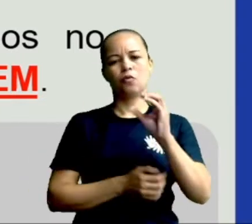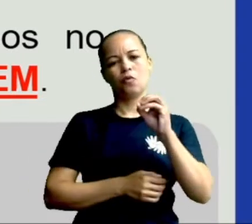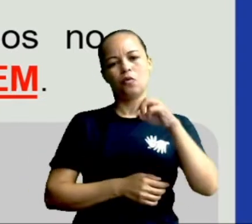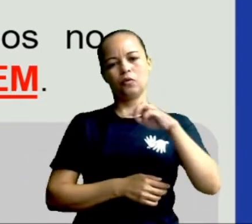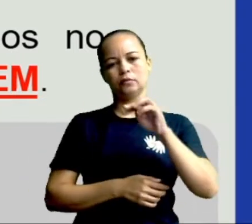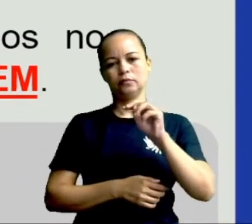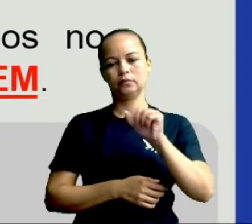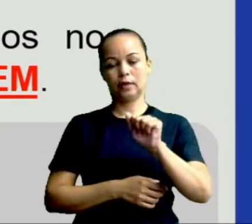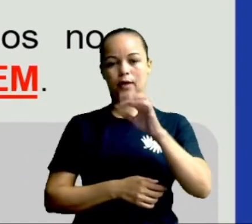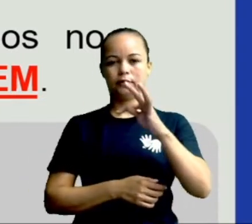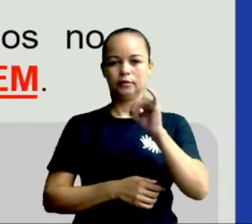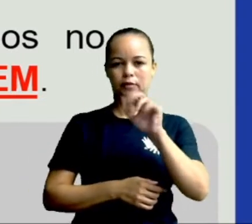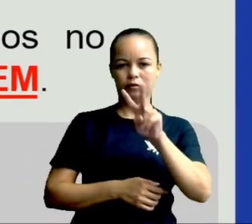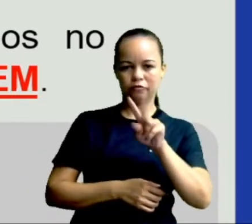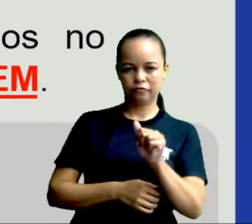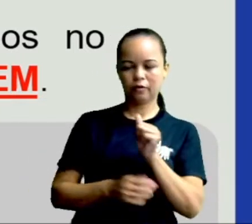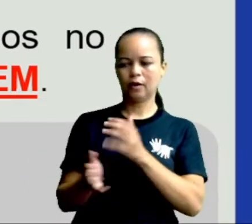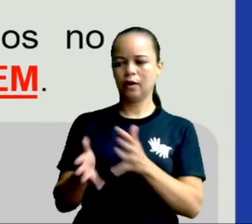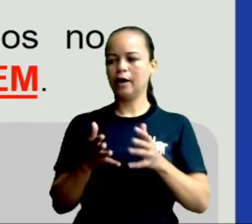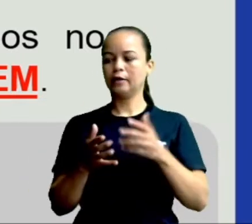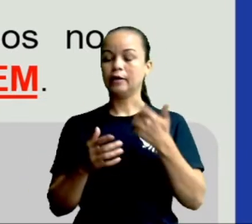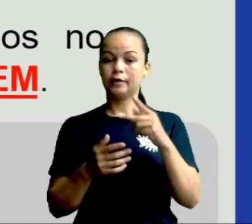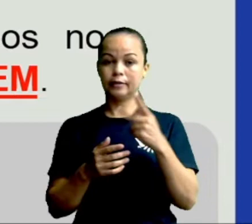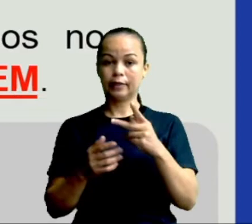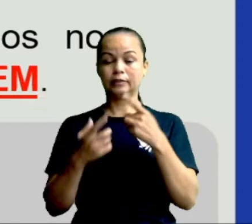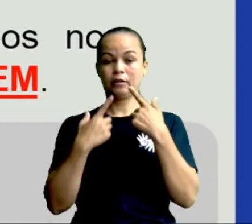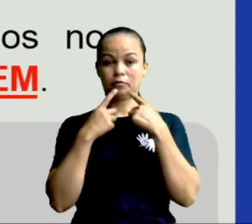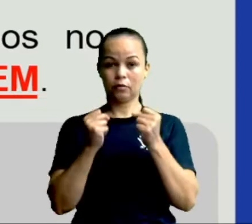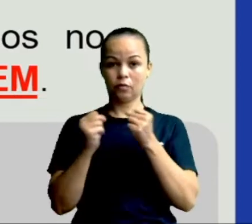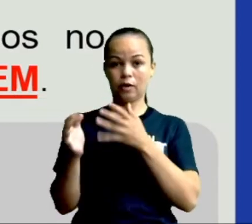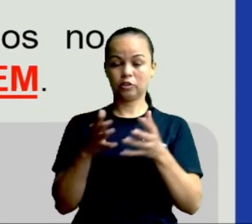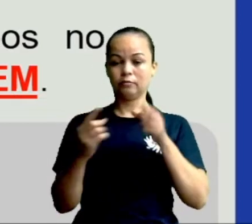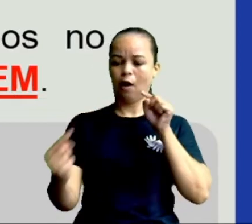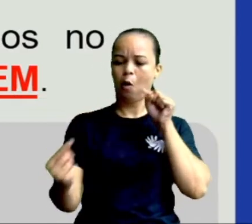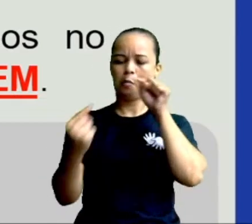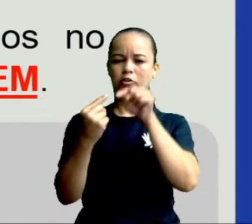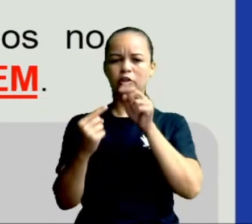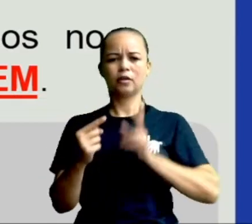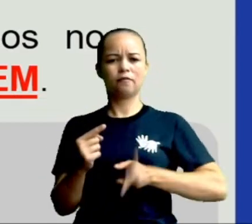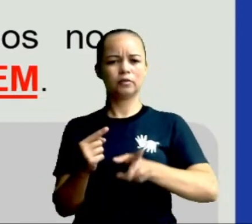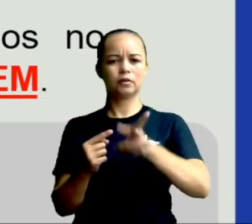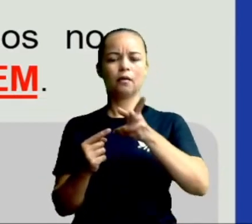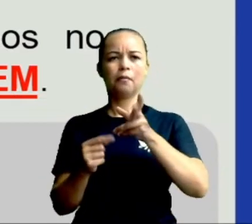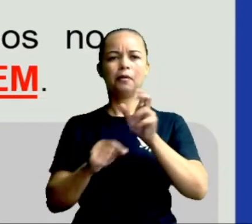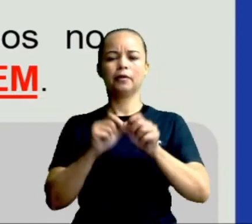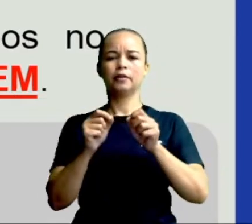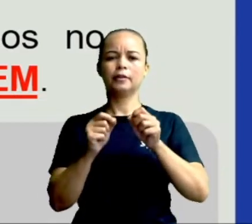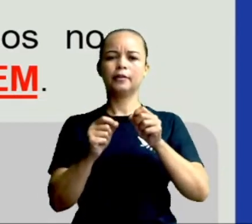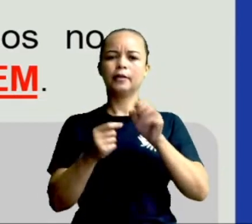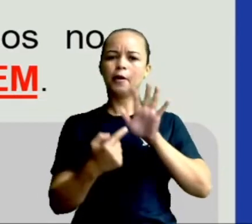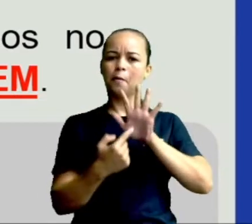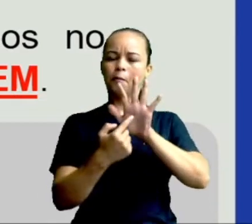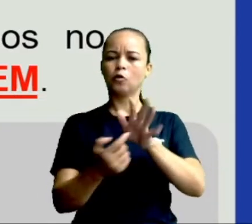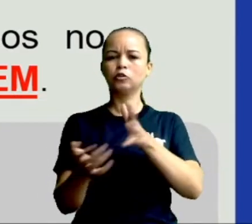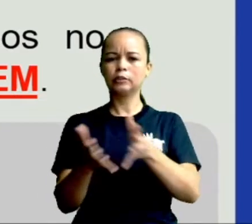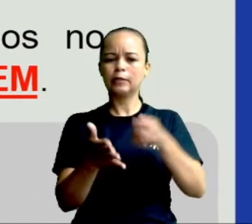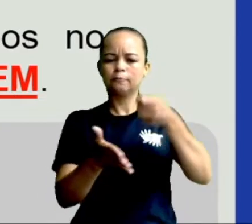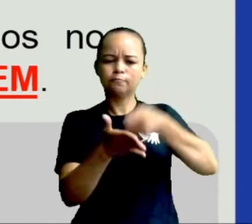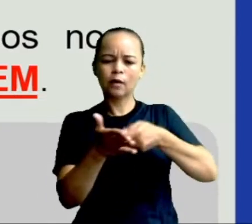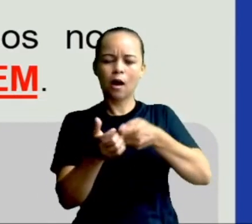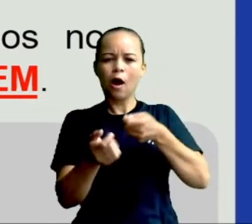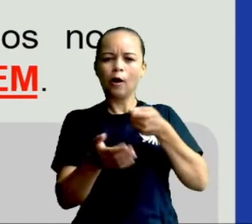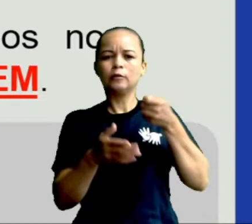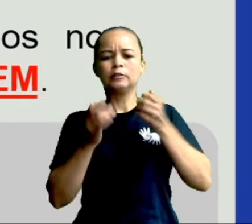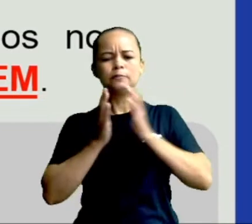conativa. Essa função da linguagem, ela sempre vai ter o objetivo de convencer, de persuadir,